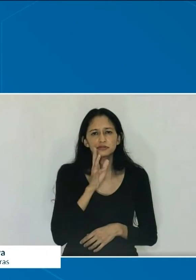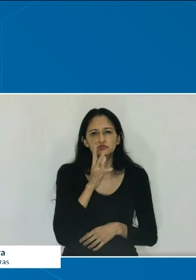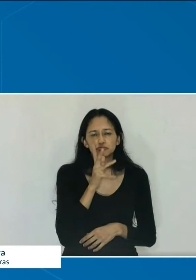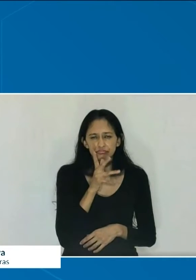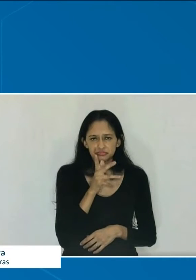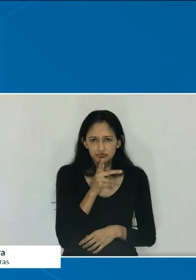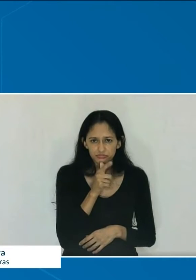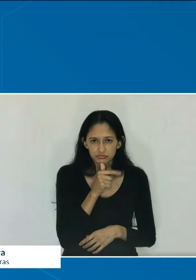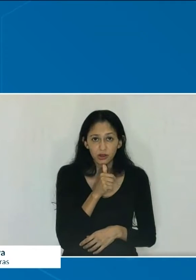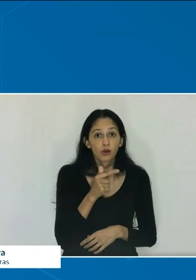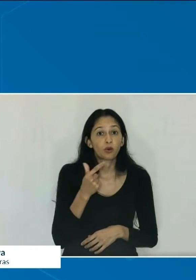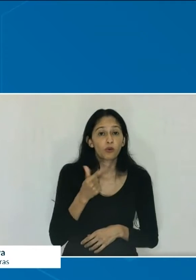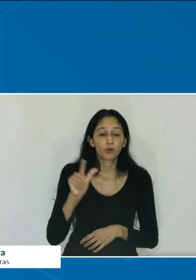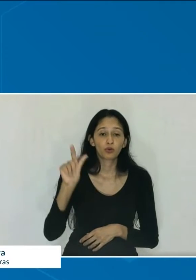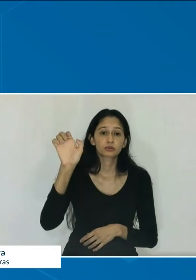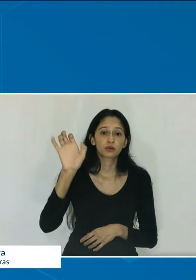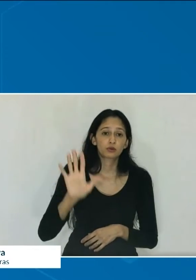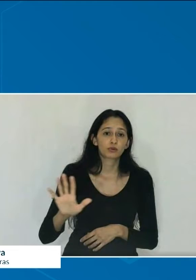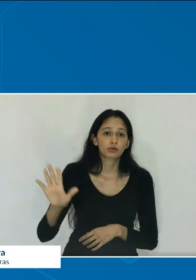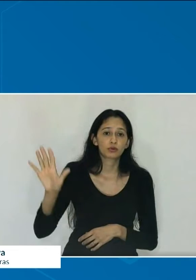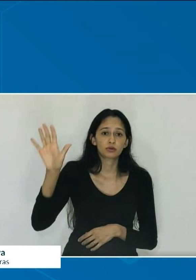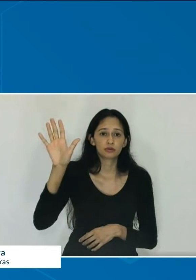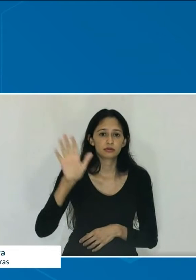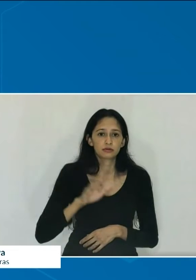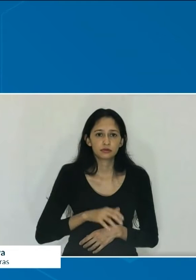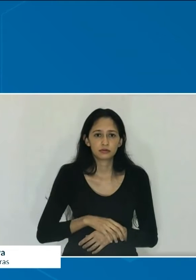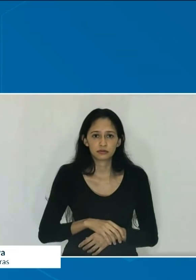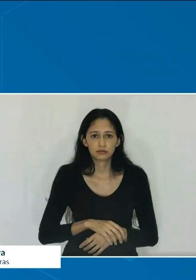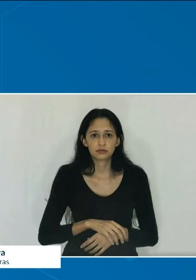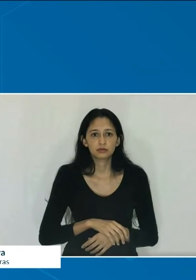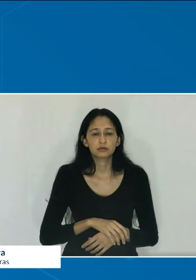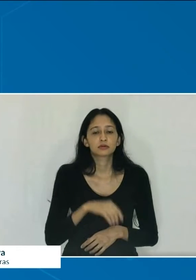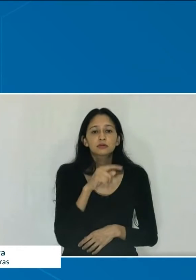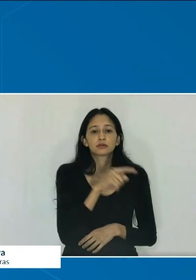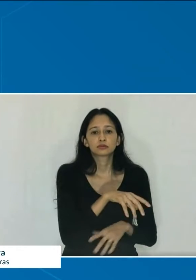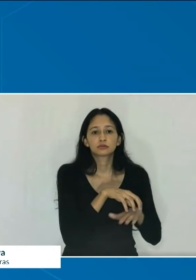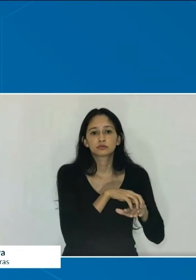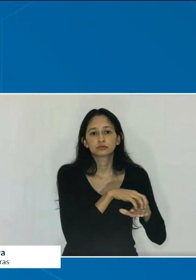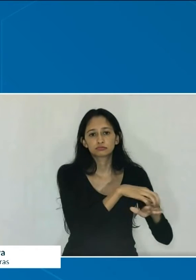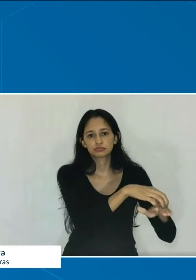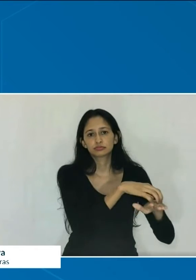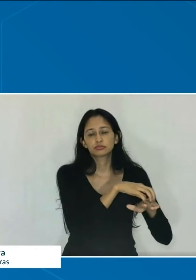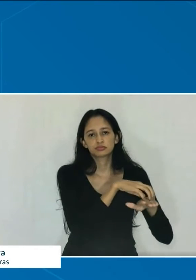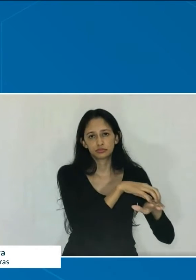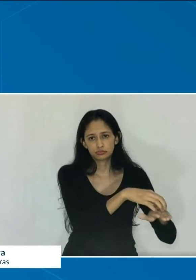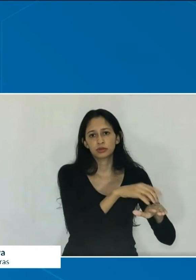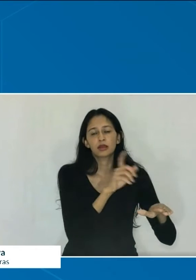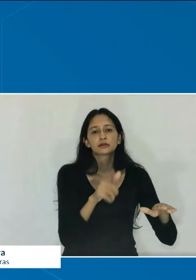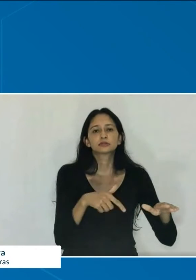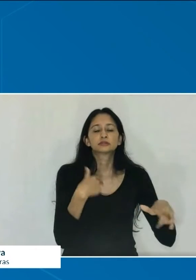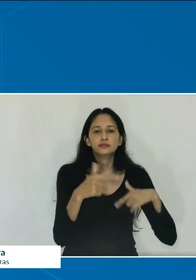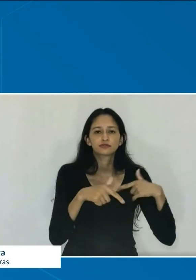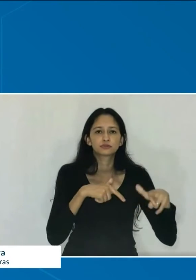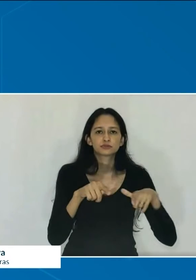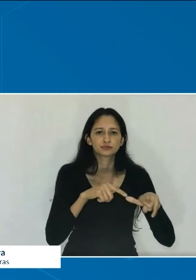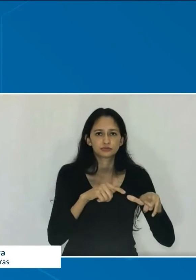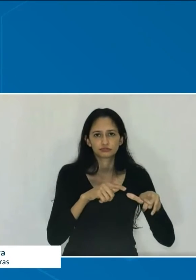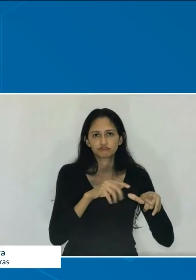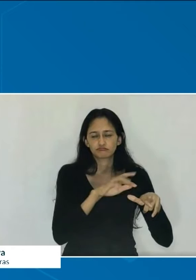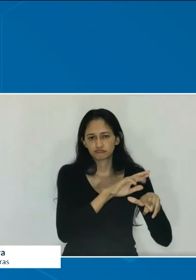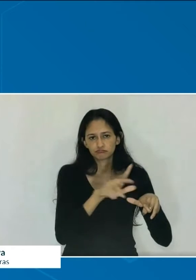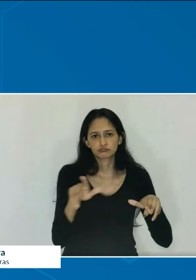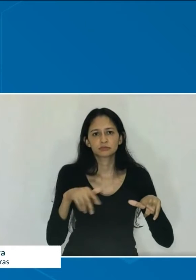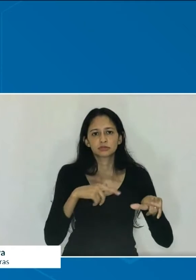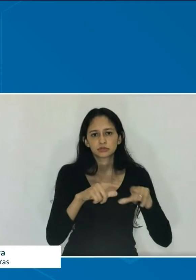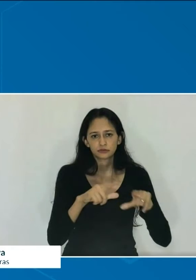e na Europa eles já estão falando de Everything as a Service, ou seja, tudo como serviço. Então, na Europa eles têm tudo como